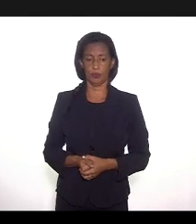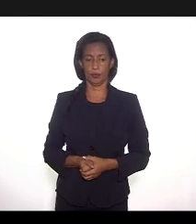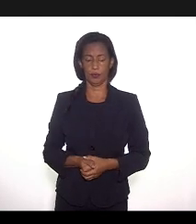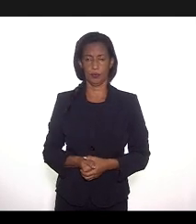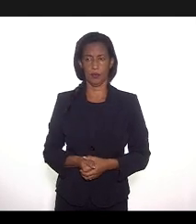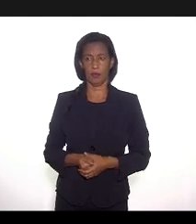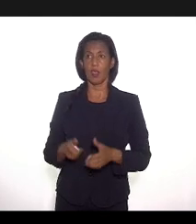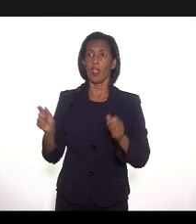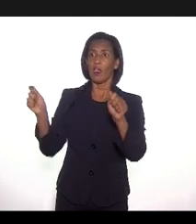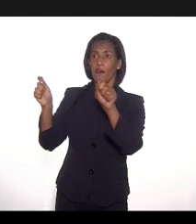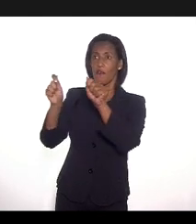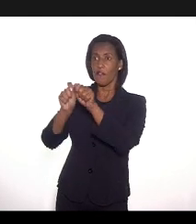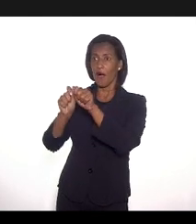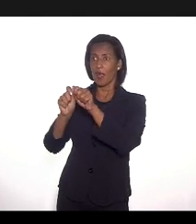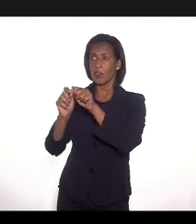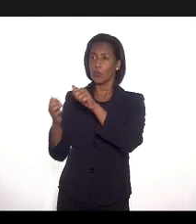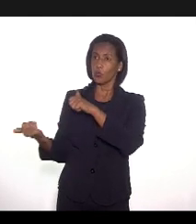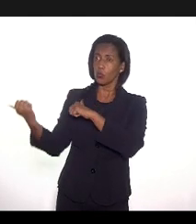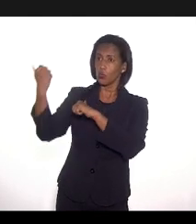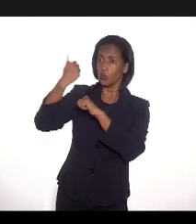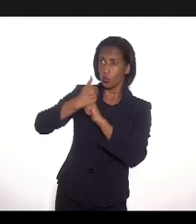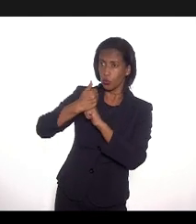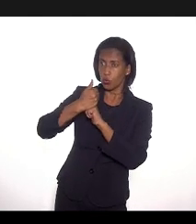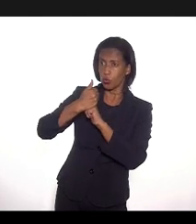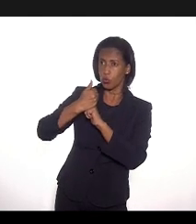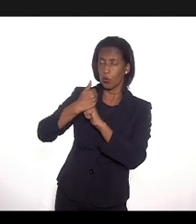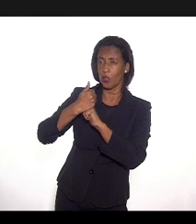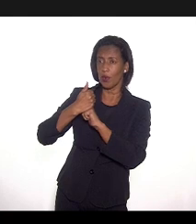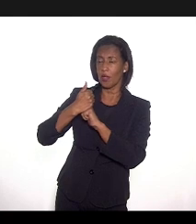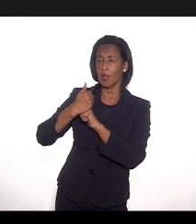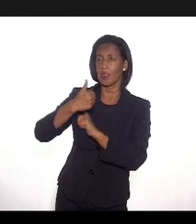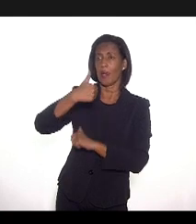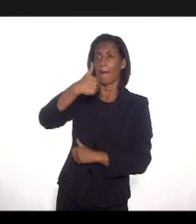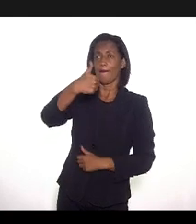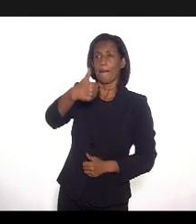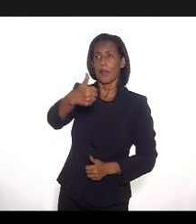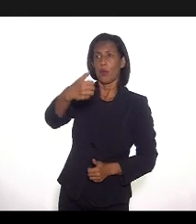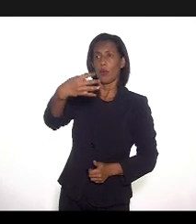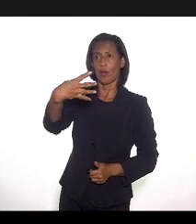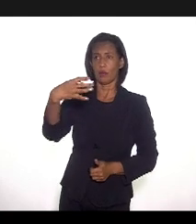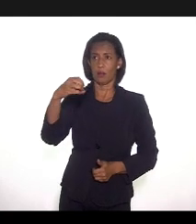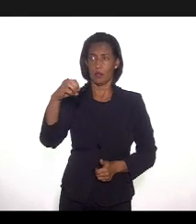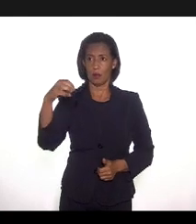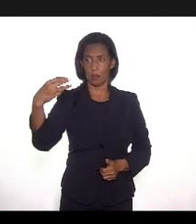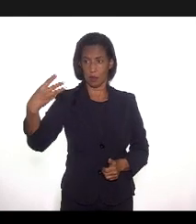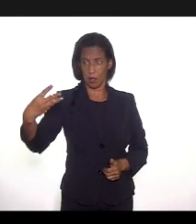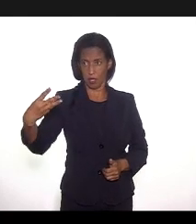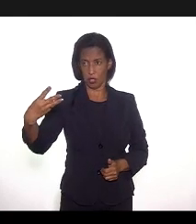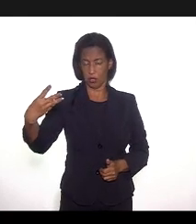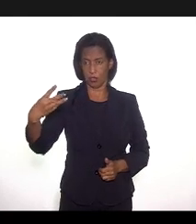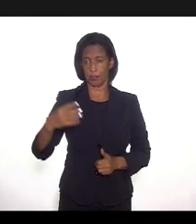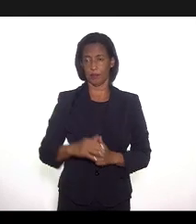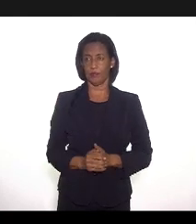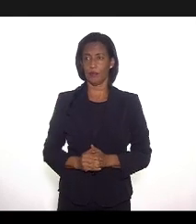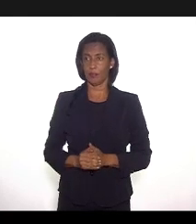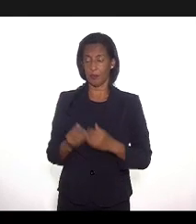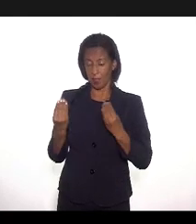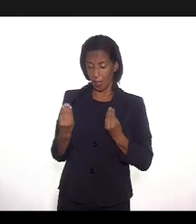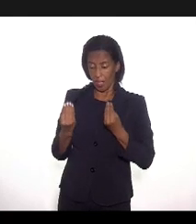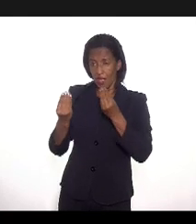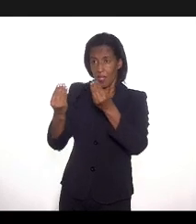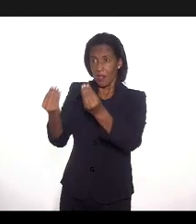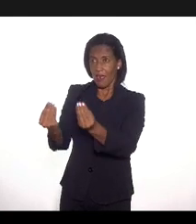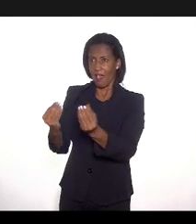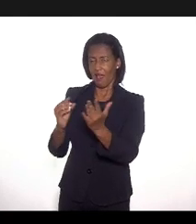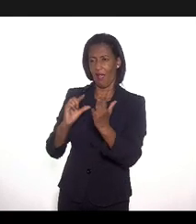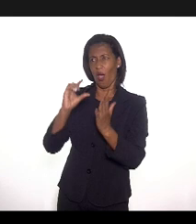Faz o substitutivo em cima da 1403. E dá